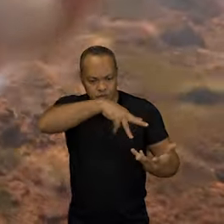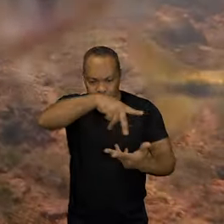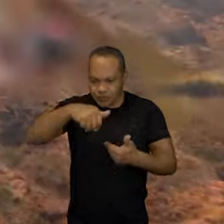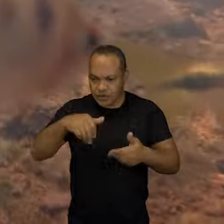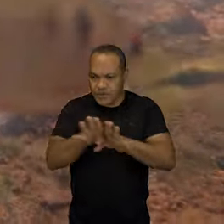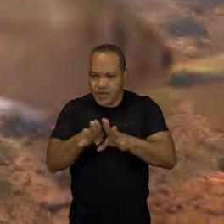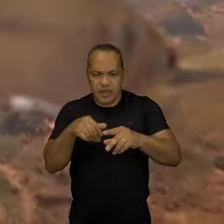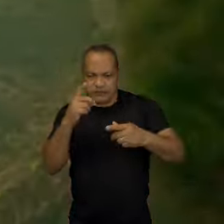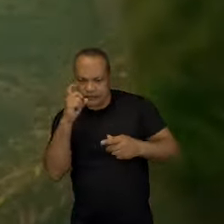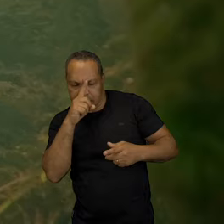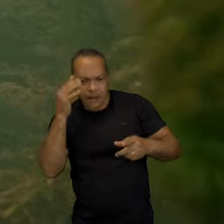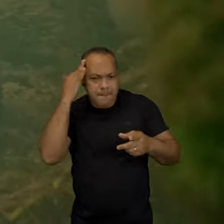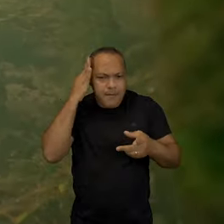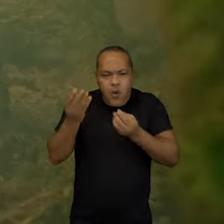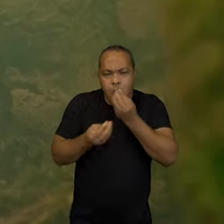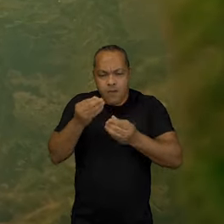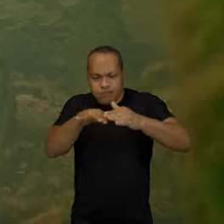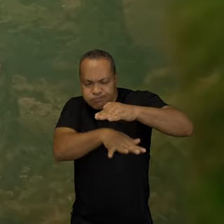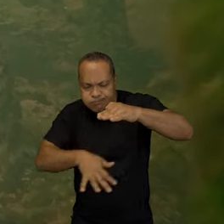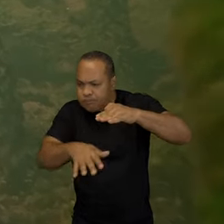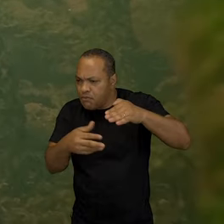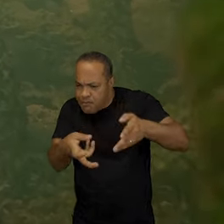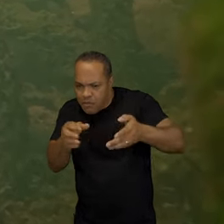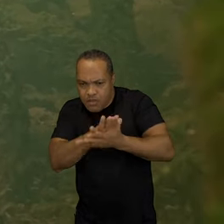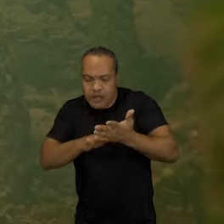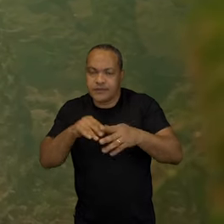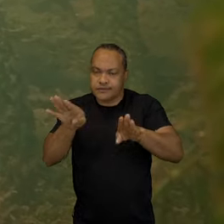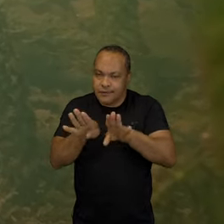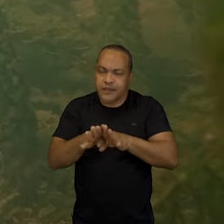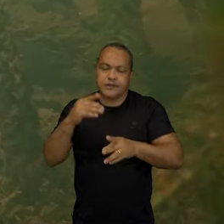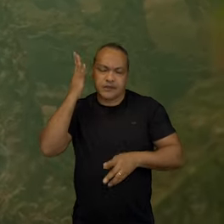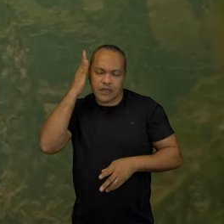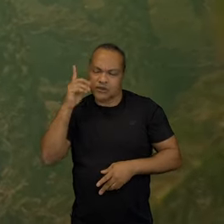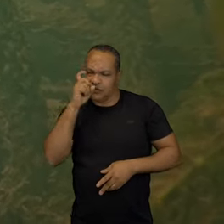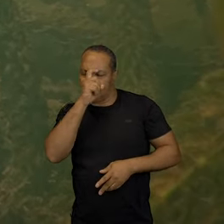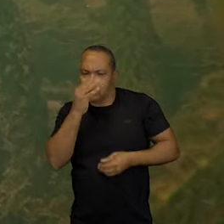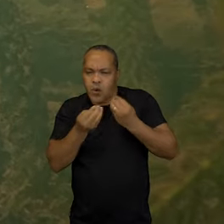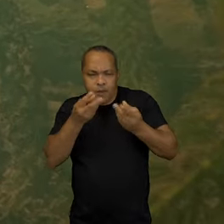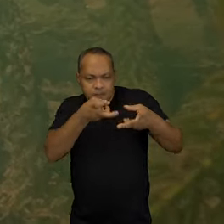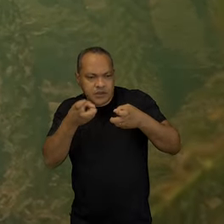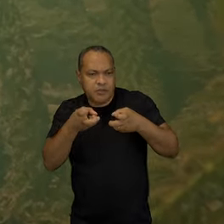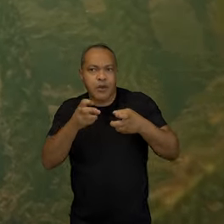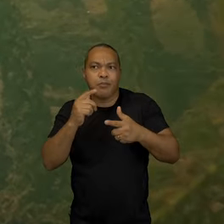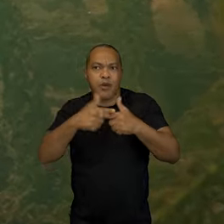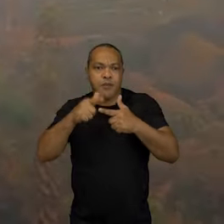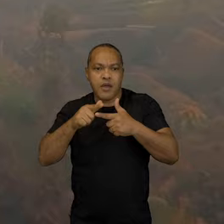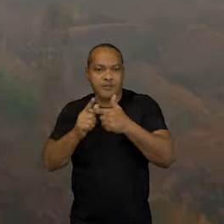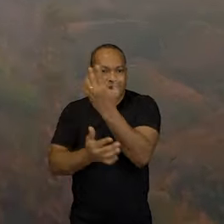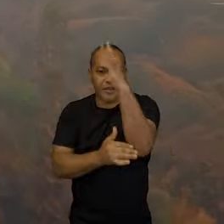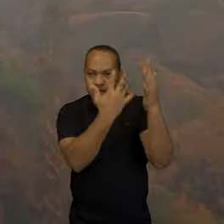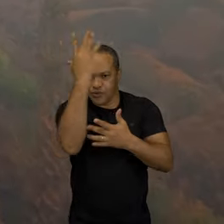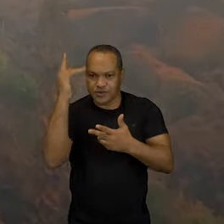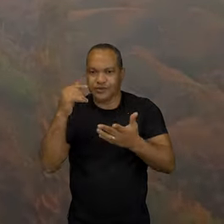Essa dificuldade em observar o que está acontecendo abaixo da superfície também dificulta a nossa percepção dos impactos que temos